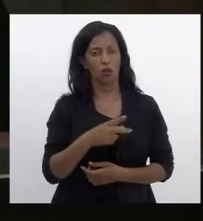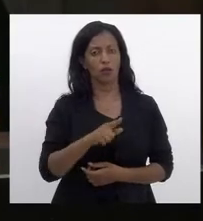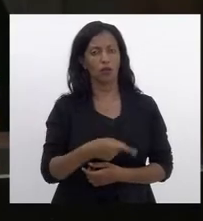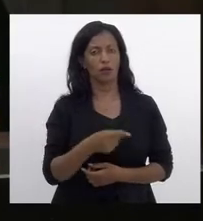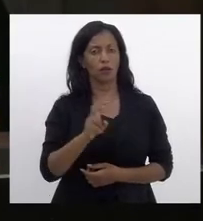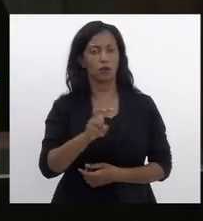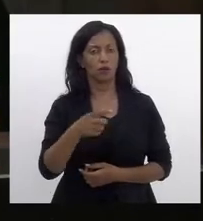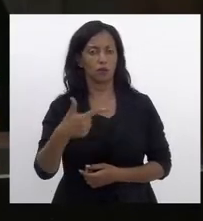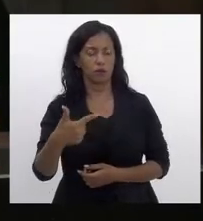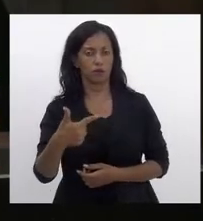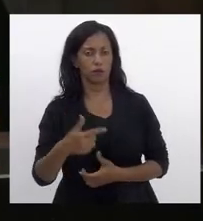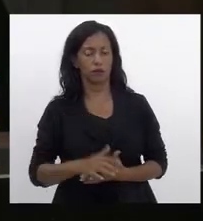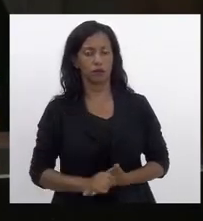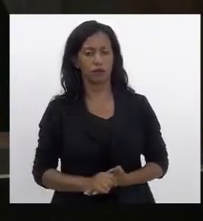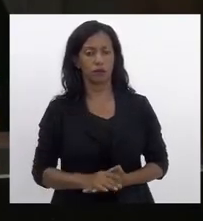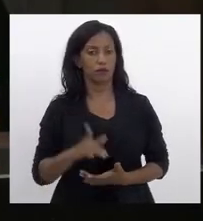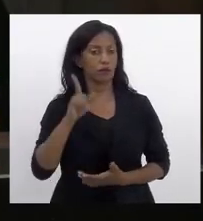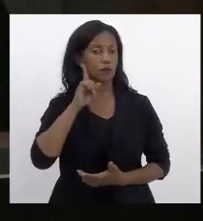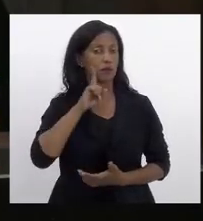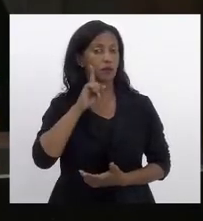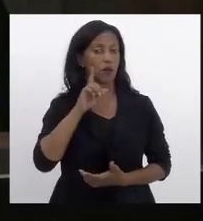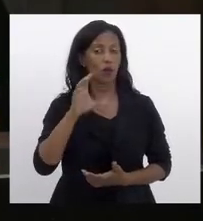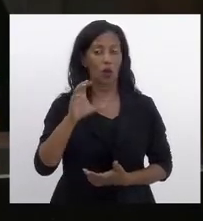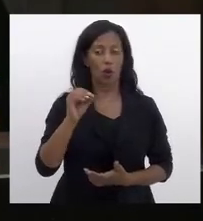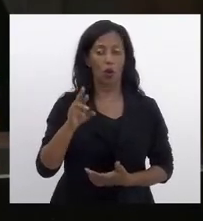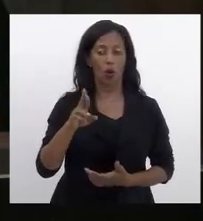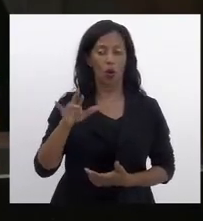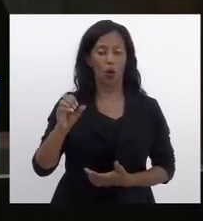2,52. Estados Unidos e Coreia,